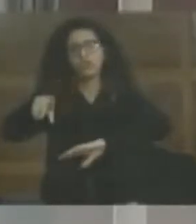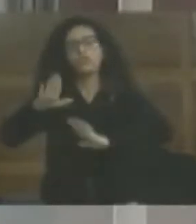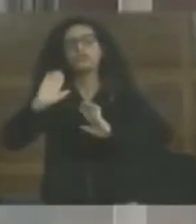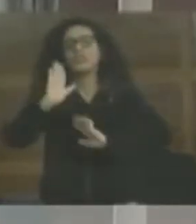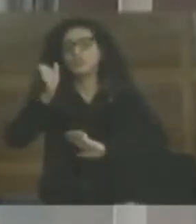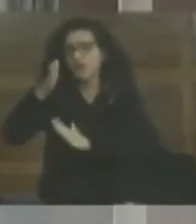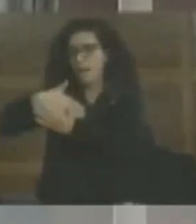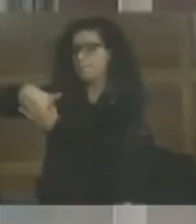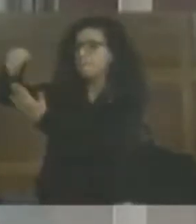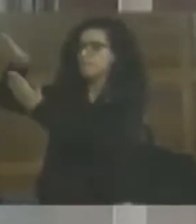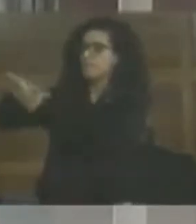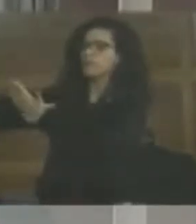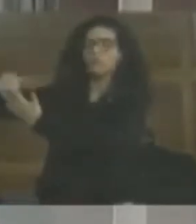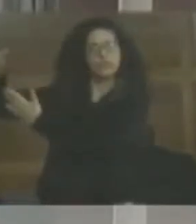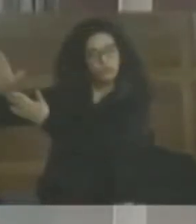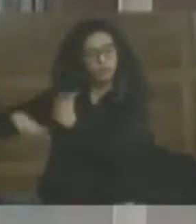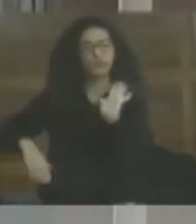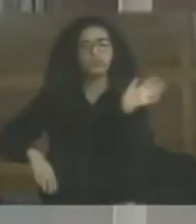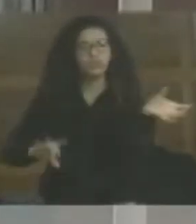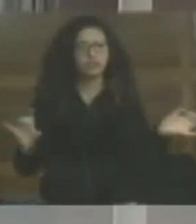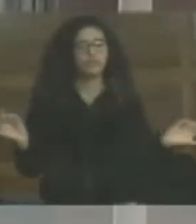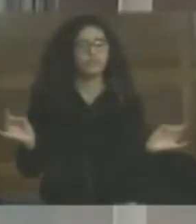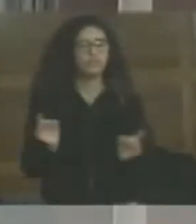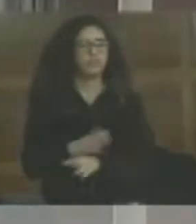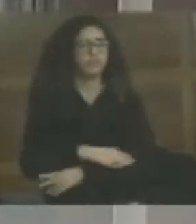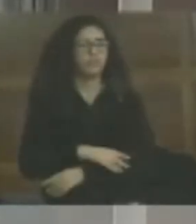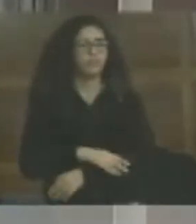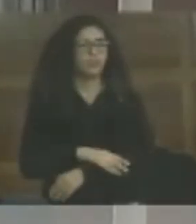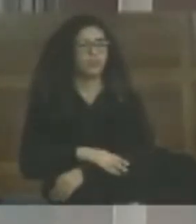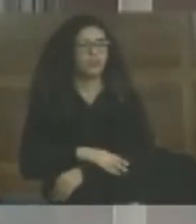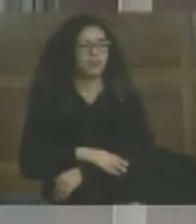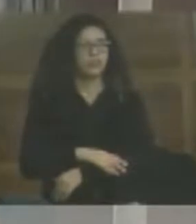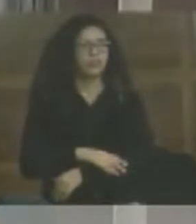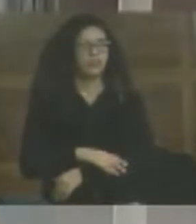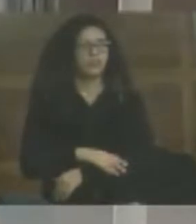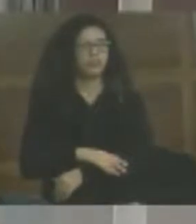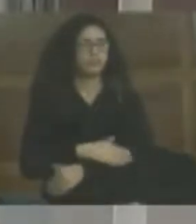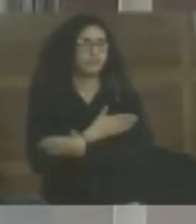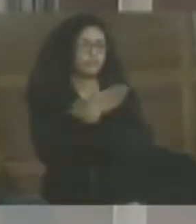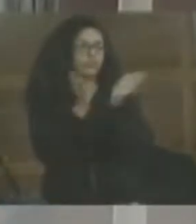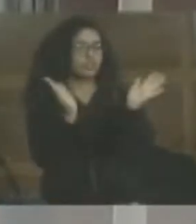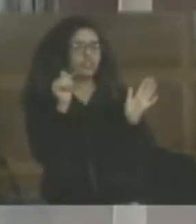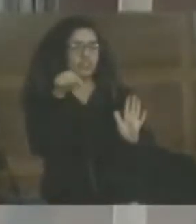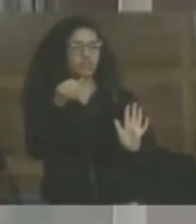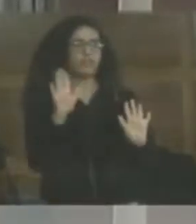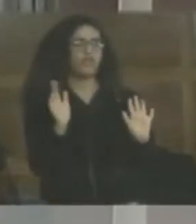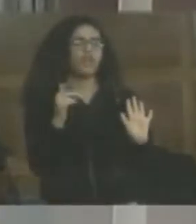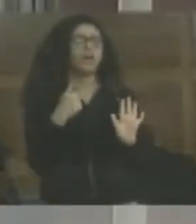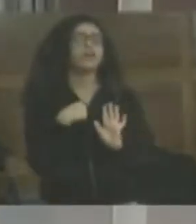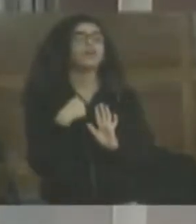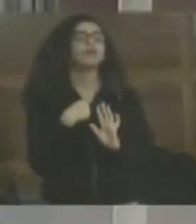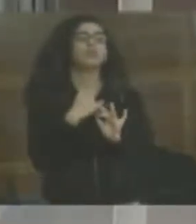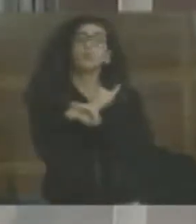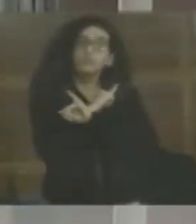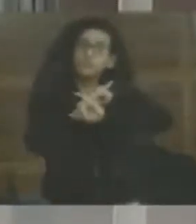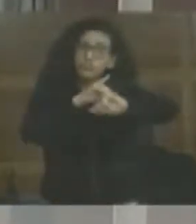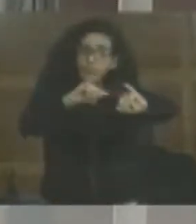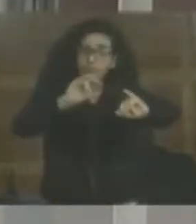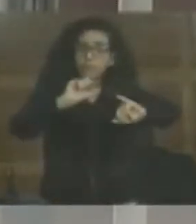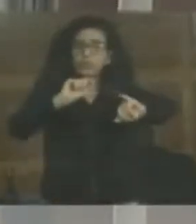realizou esse serviço da manutenção dessas pichações. Aí vocês estão aqui, eu estou lhe passando o que me